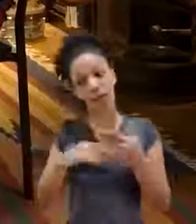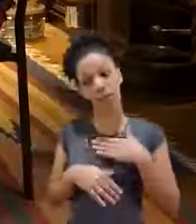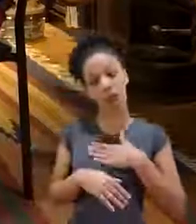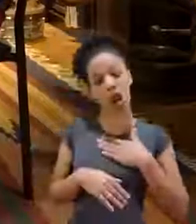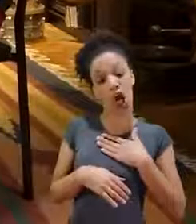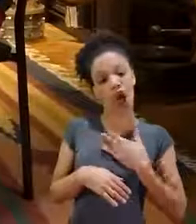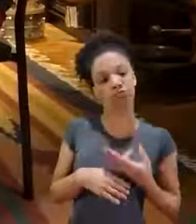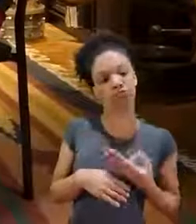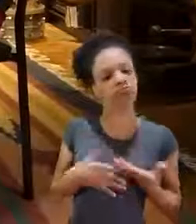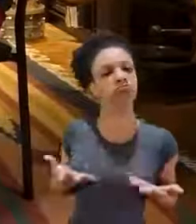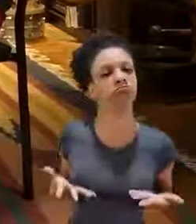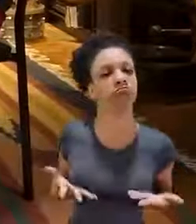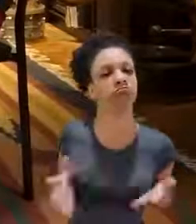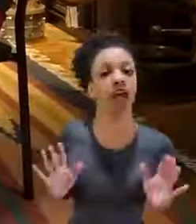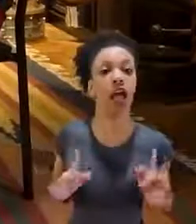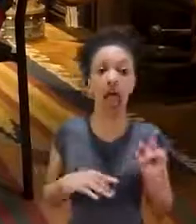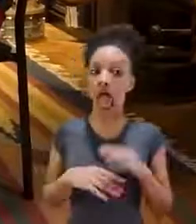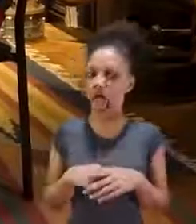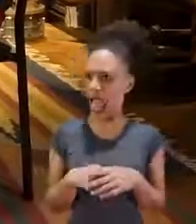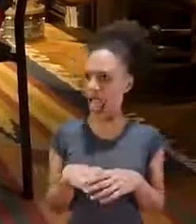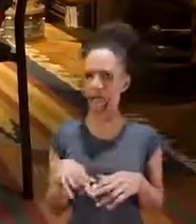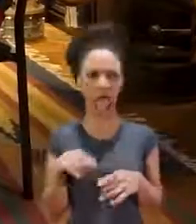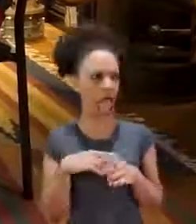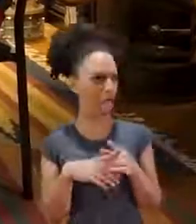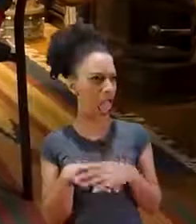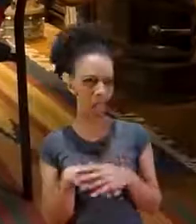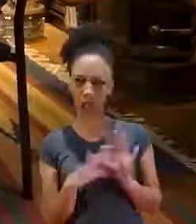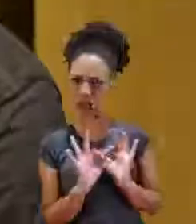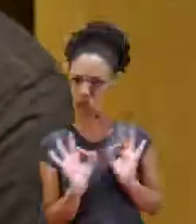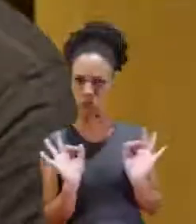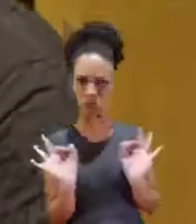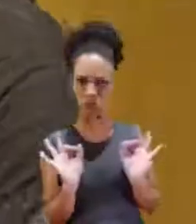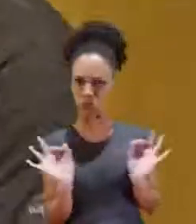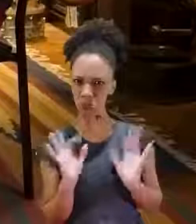porque ele gosta de você ter esse cara é muito escuro Esse cara é muito exclusivo